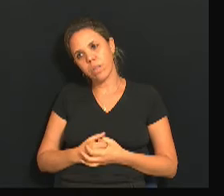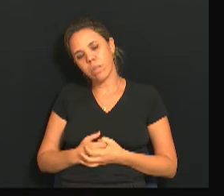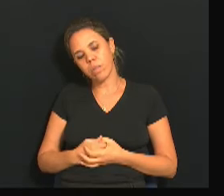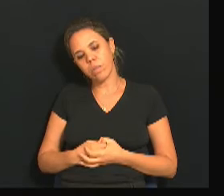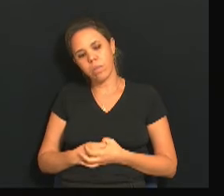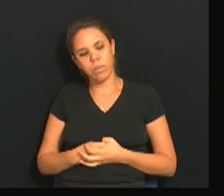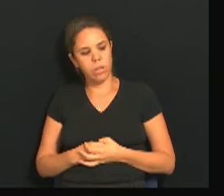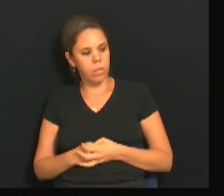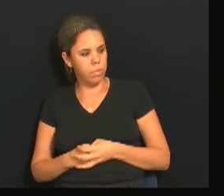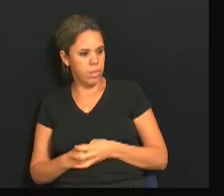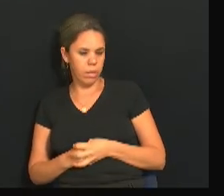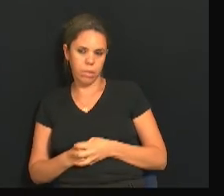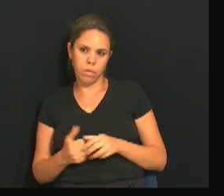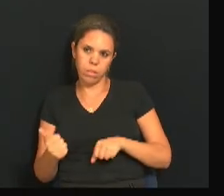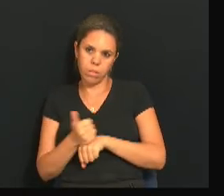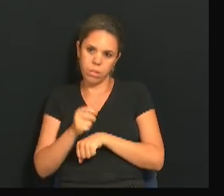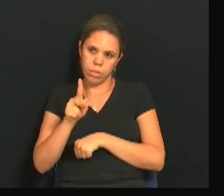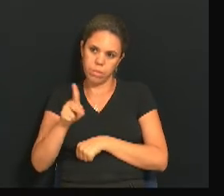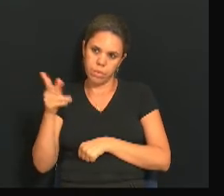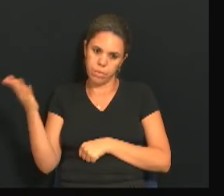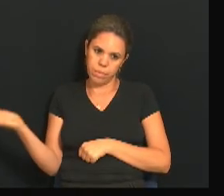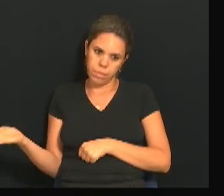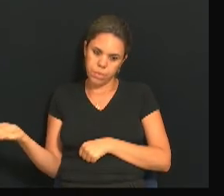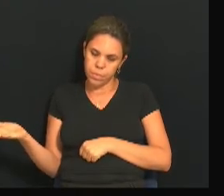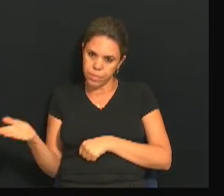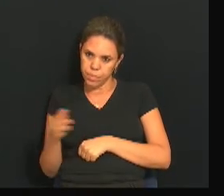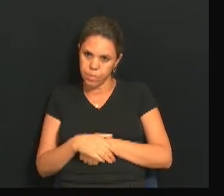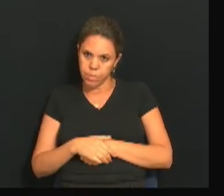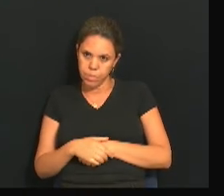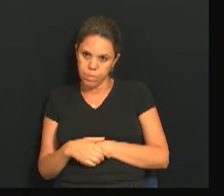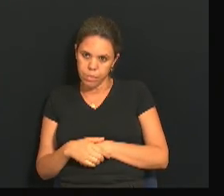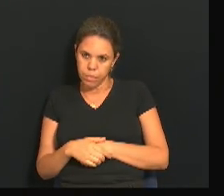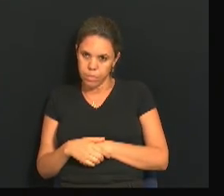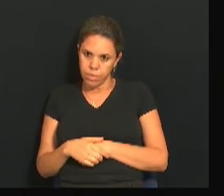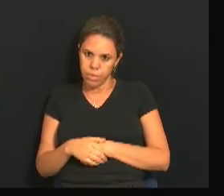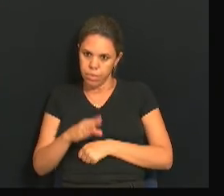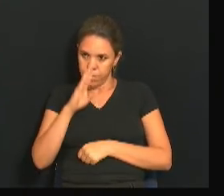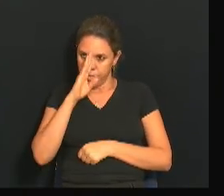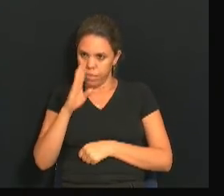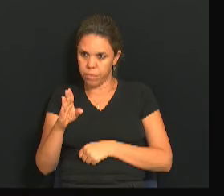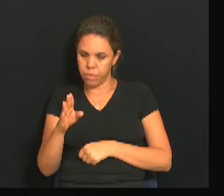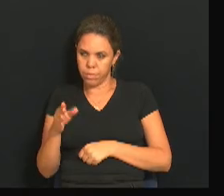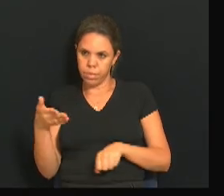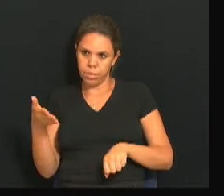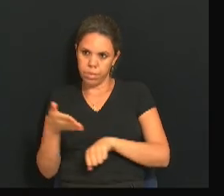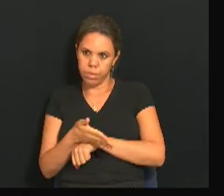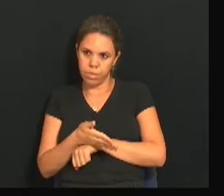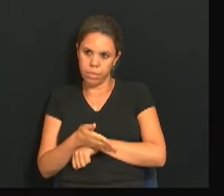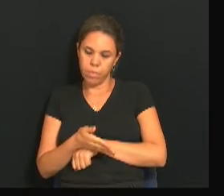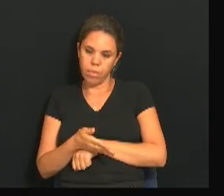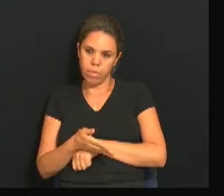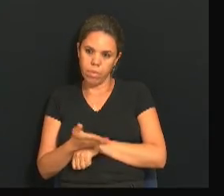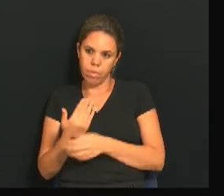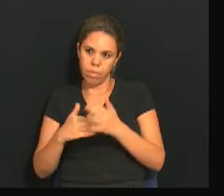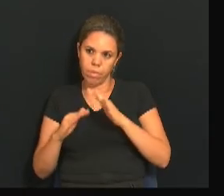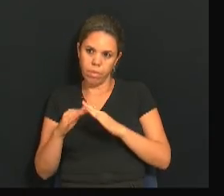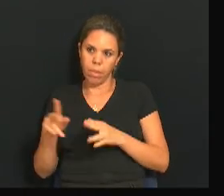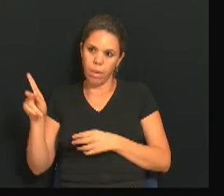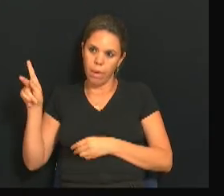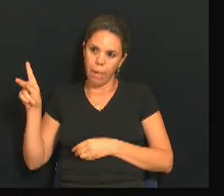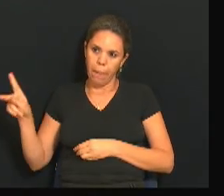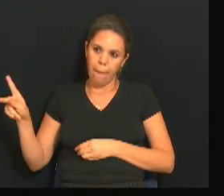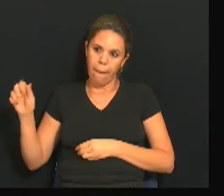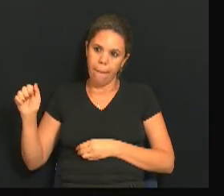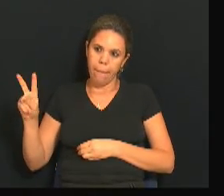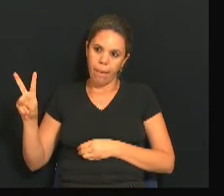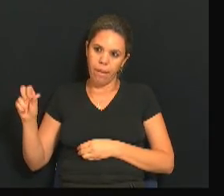um profissional da educação, né, e principalmente quando a gente visitou Pavanaty, é uma escola que a gente conhece há bastante